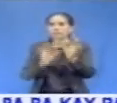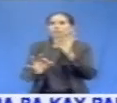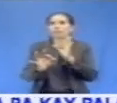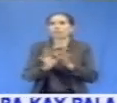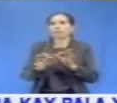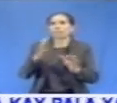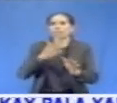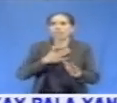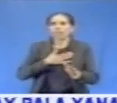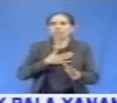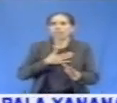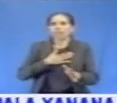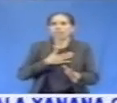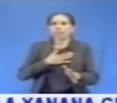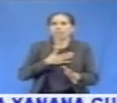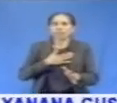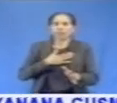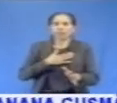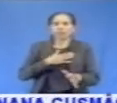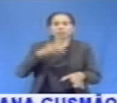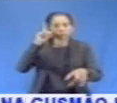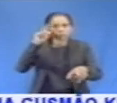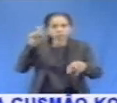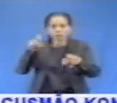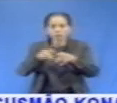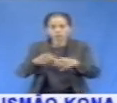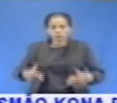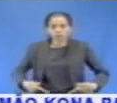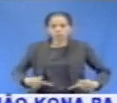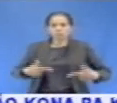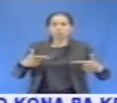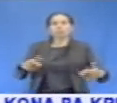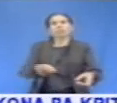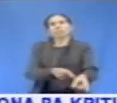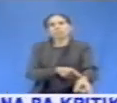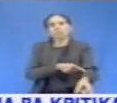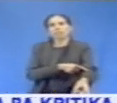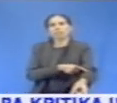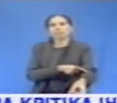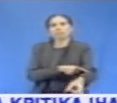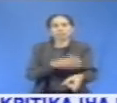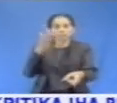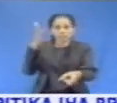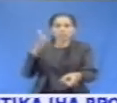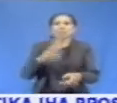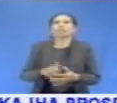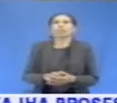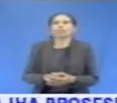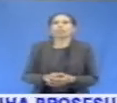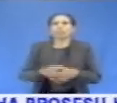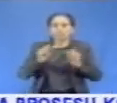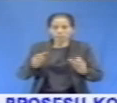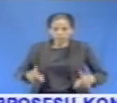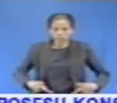aldeia Maúne. Mores que leu lá e a Eva ainda. Nem era Mores, não